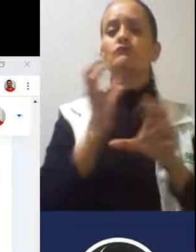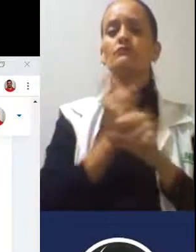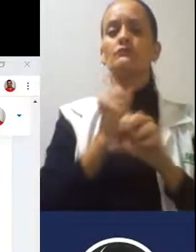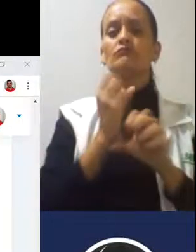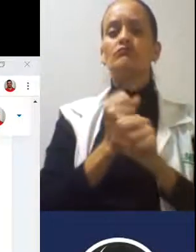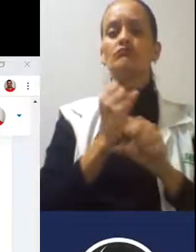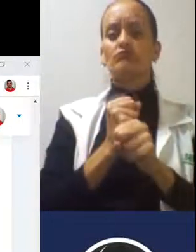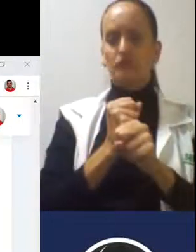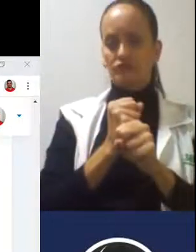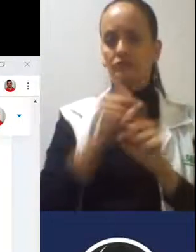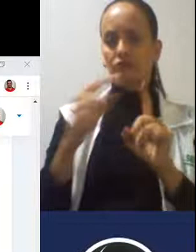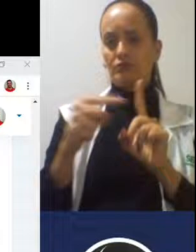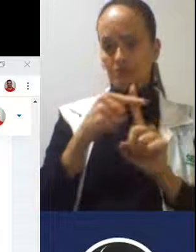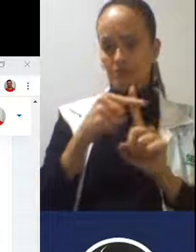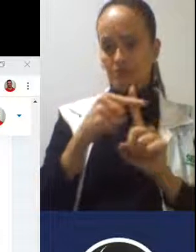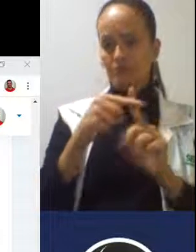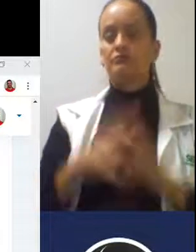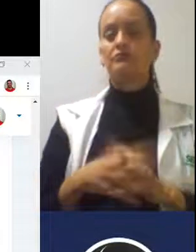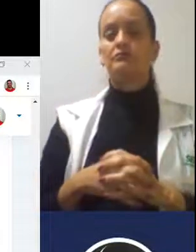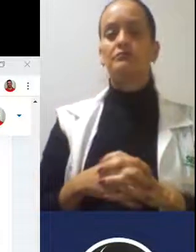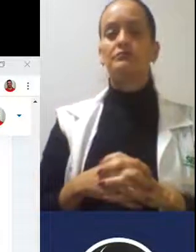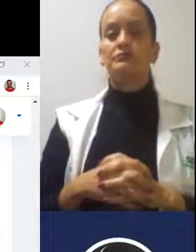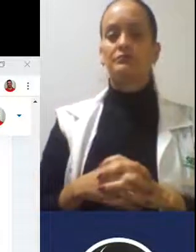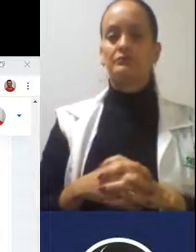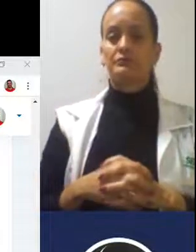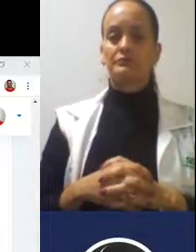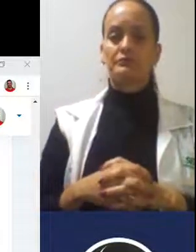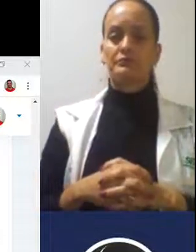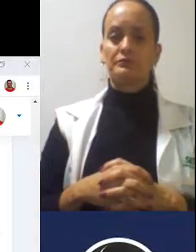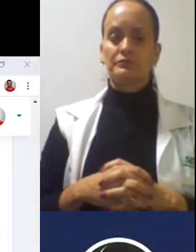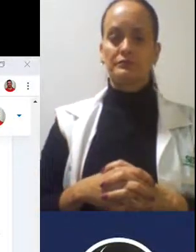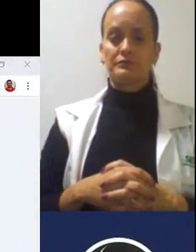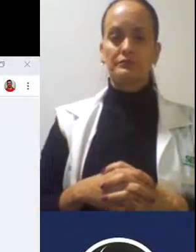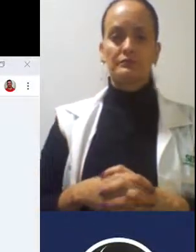resistência elétrica. Abrir aqui com vocês.